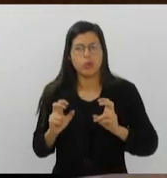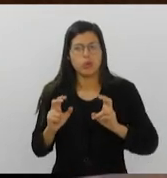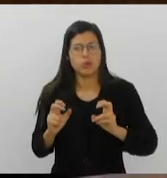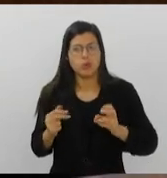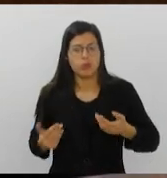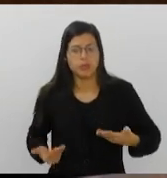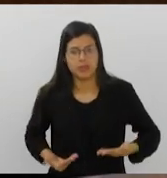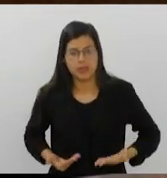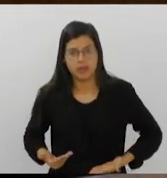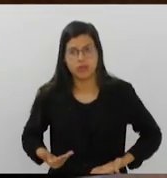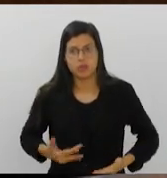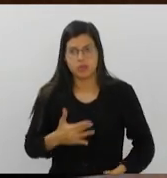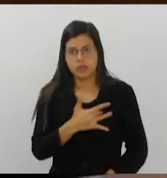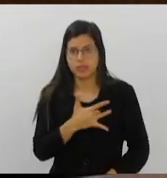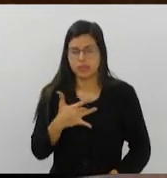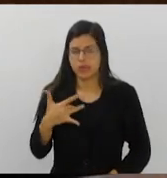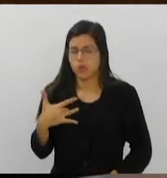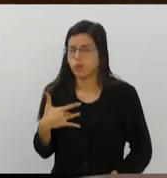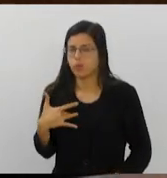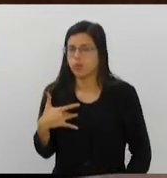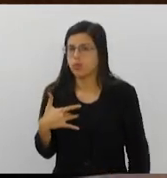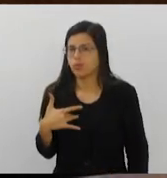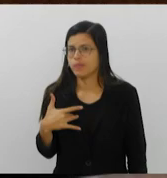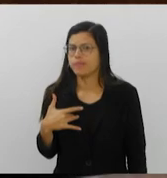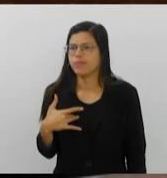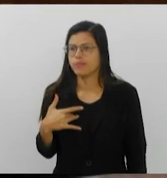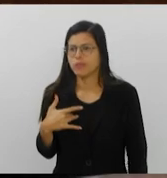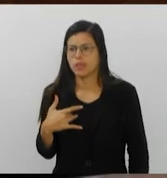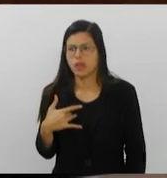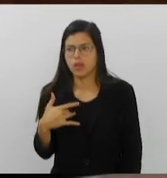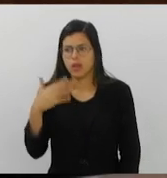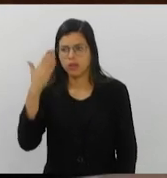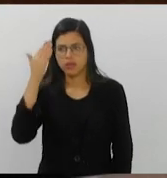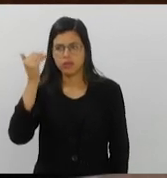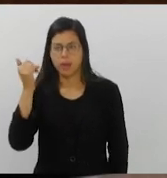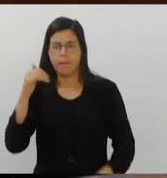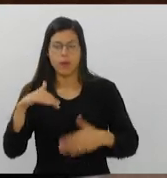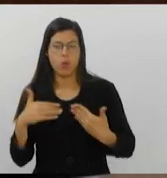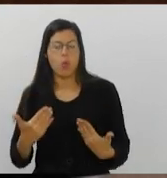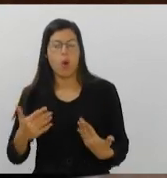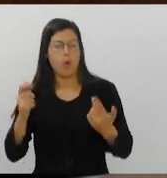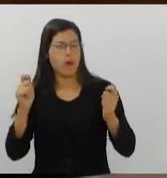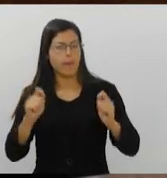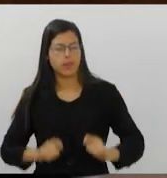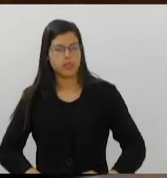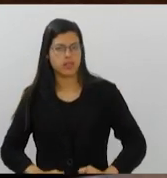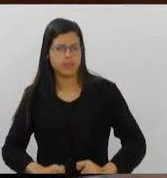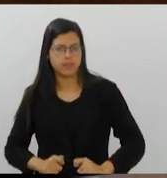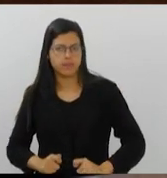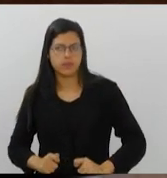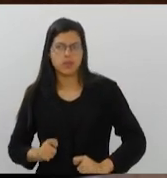saúde, até para se saber qual é a capacidade e a capacidade que está sendo usada e